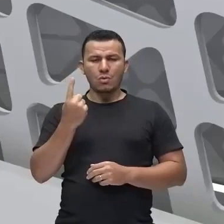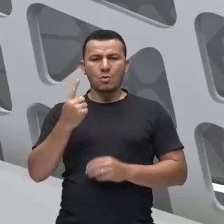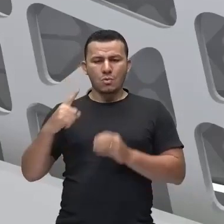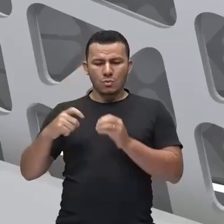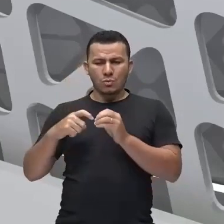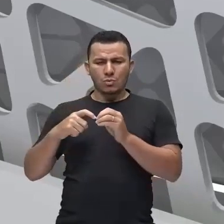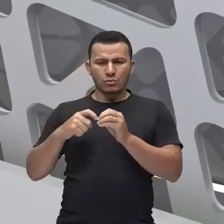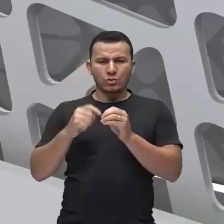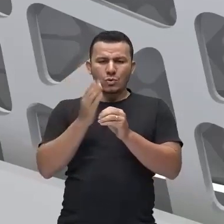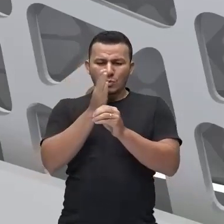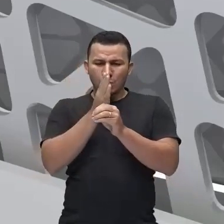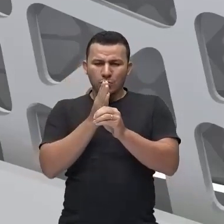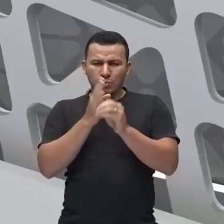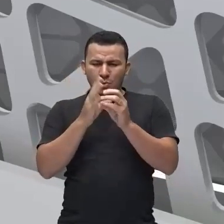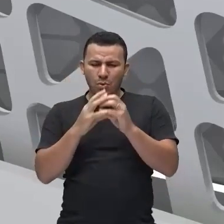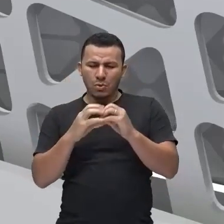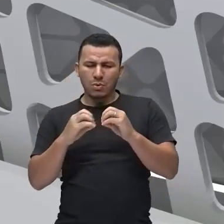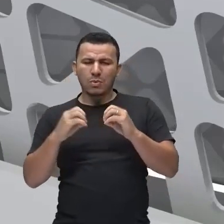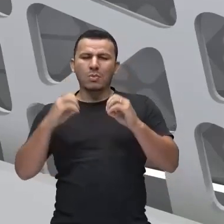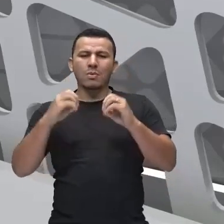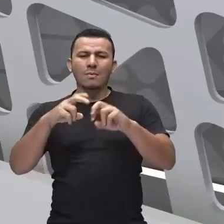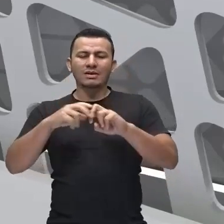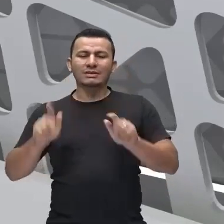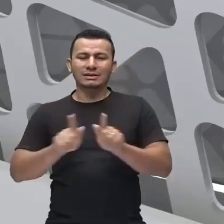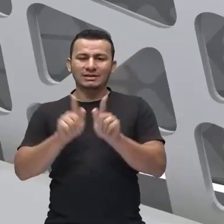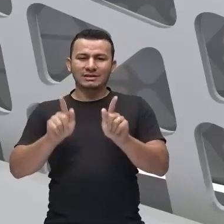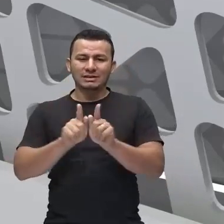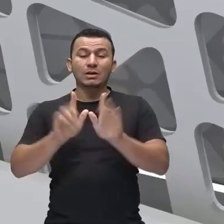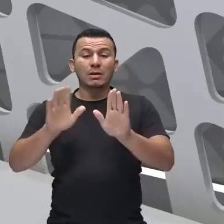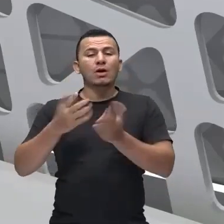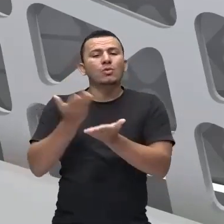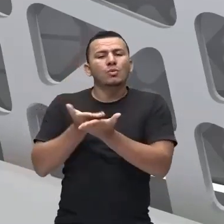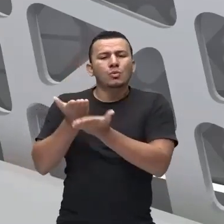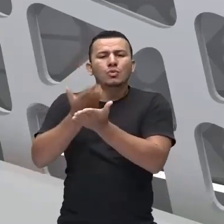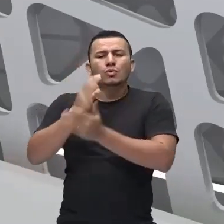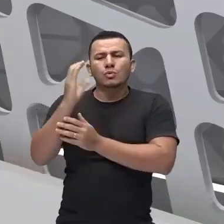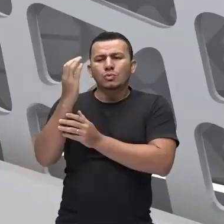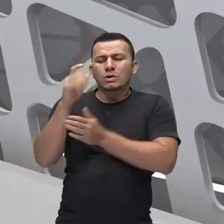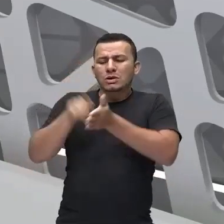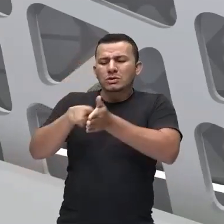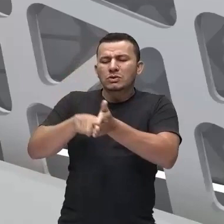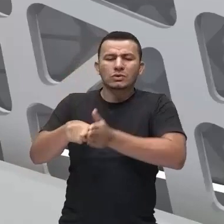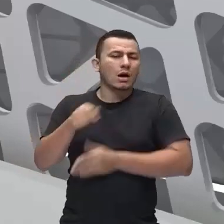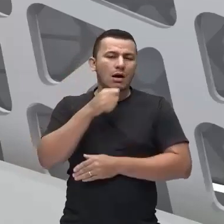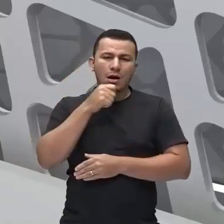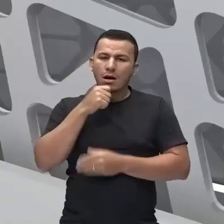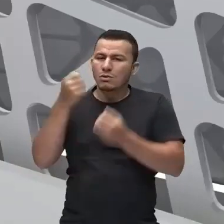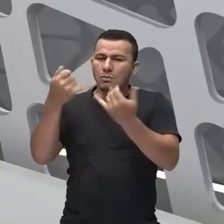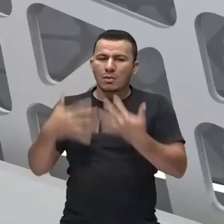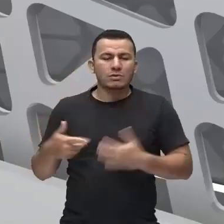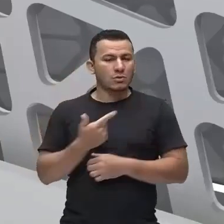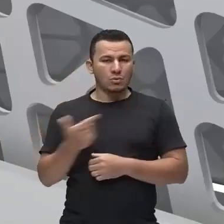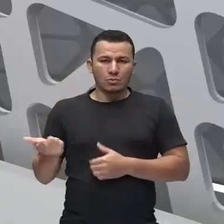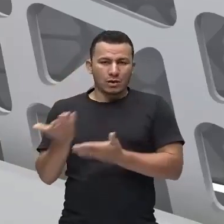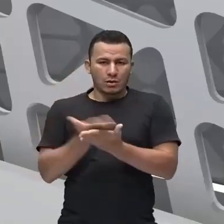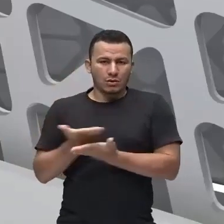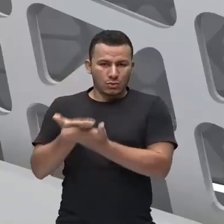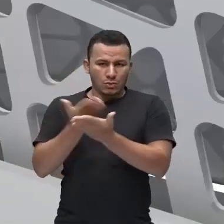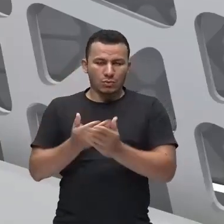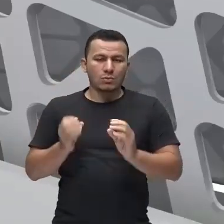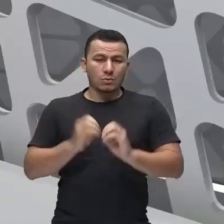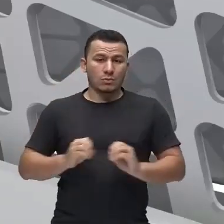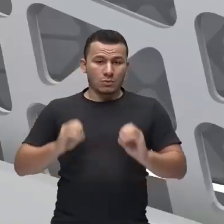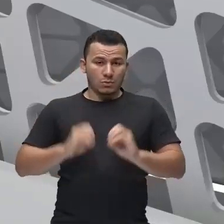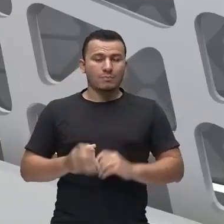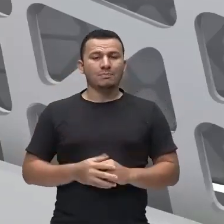bom? E a ciência ela ainda não explica esse fenômeno, que é um fenômeno raro, porém a gente tem lugares aí que